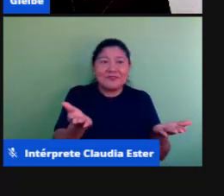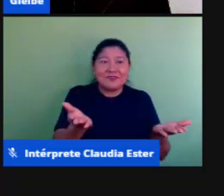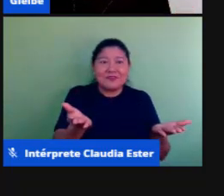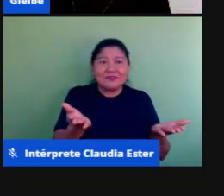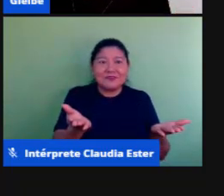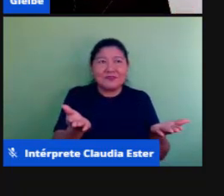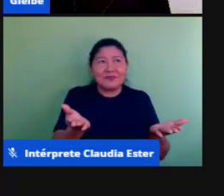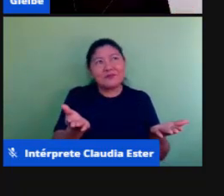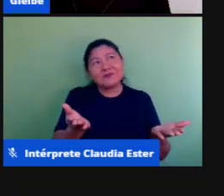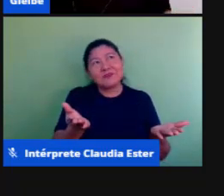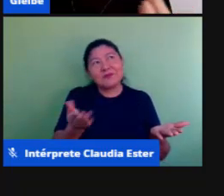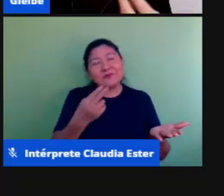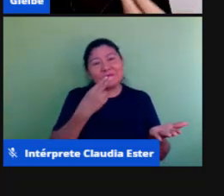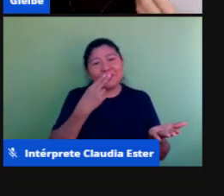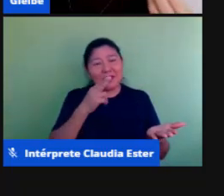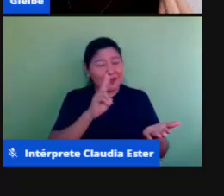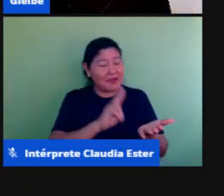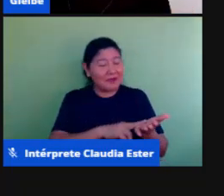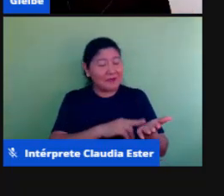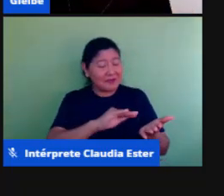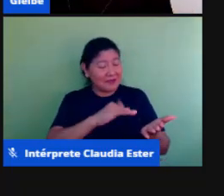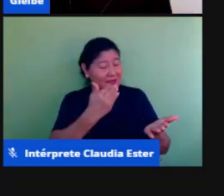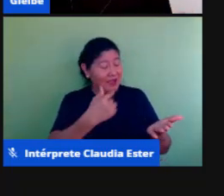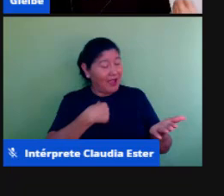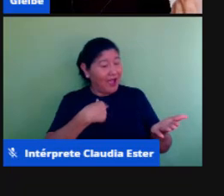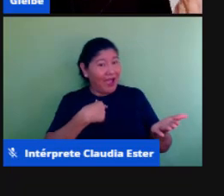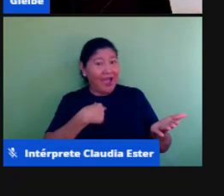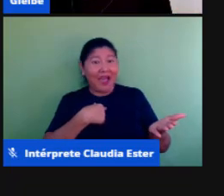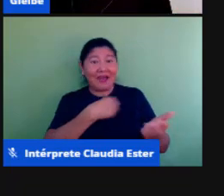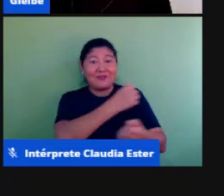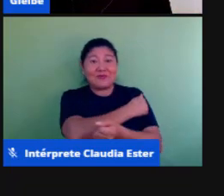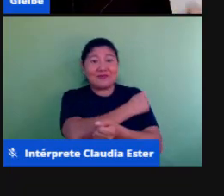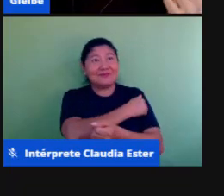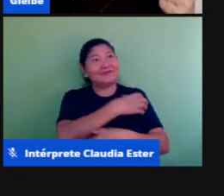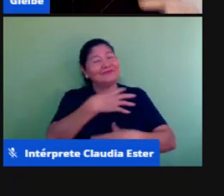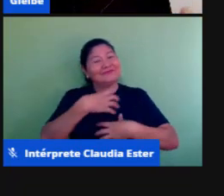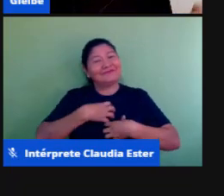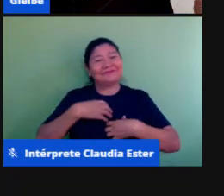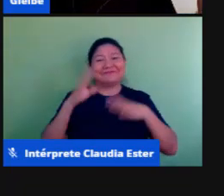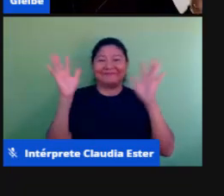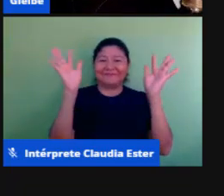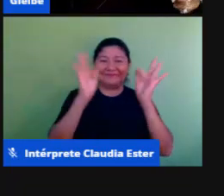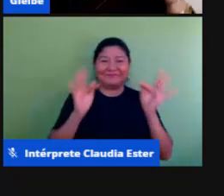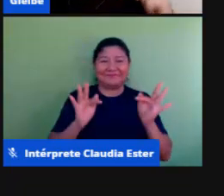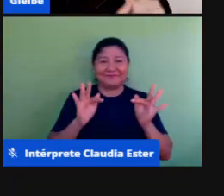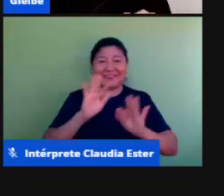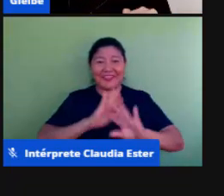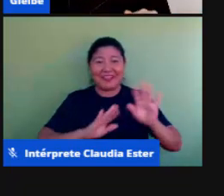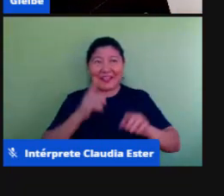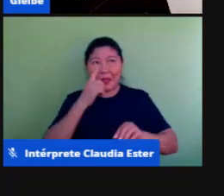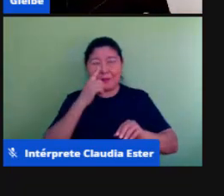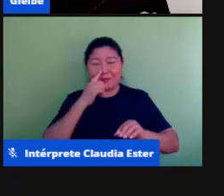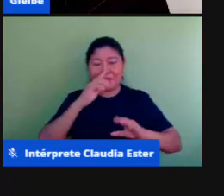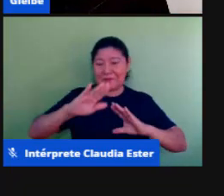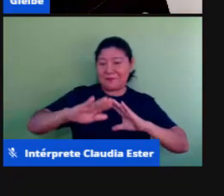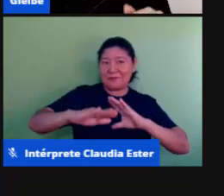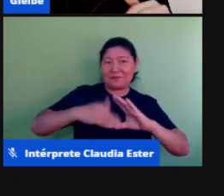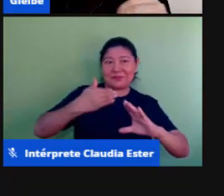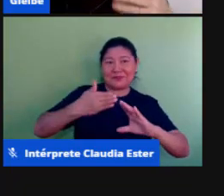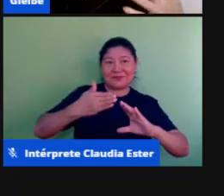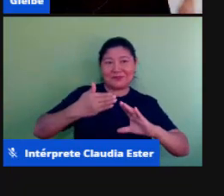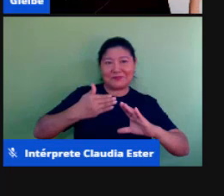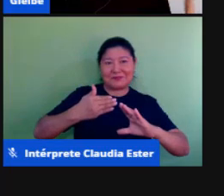uma mensagem de um aluno? Quem de vocês não se emocionou quando uma mãe deu uma devolutiva para